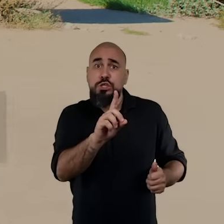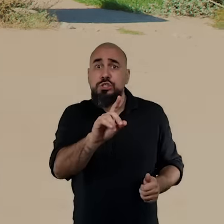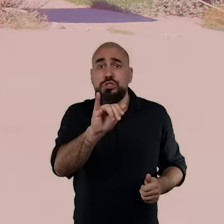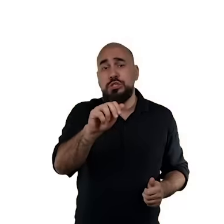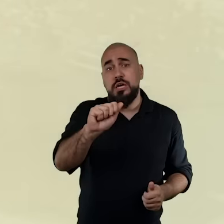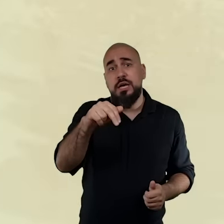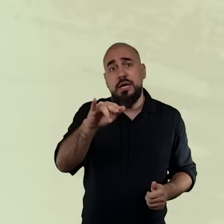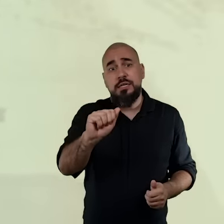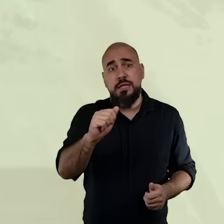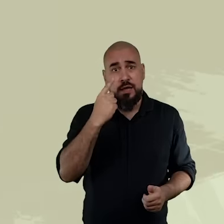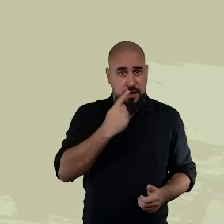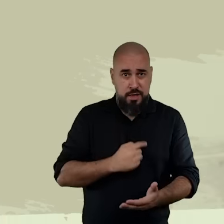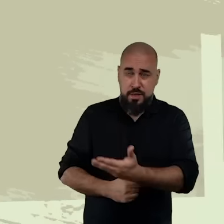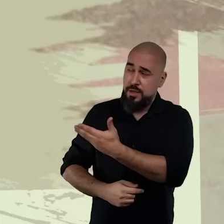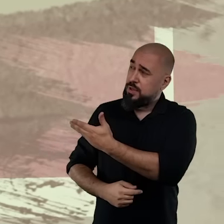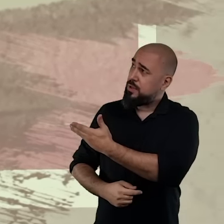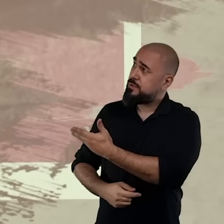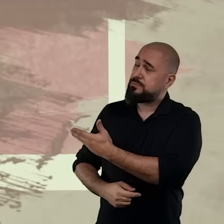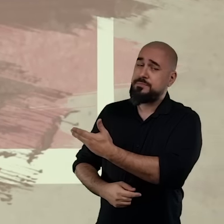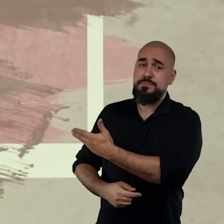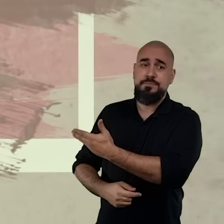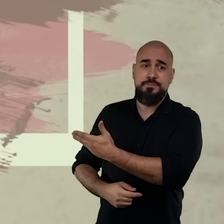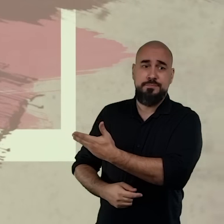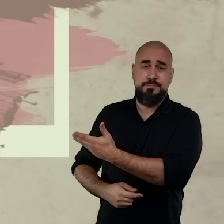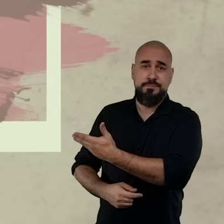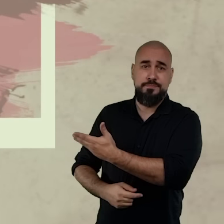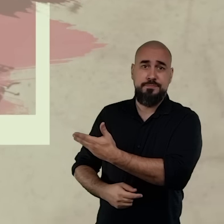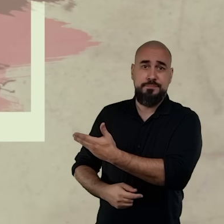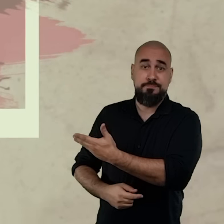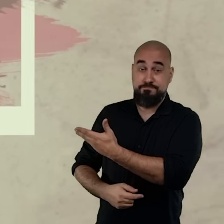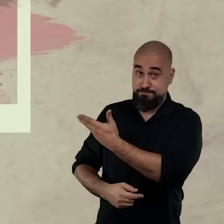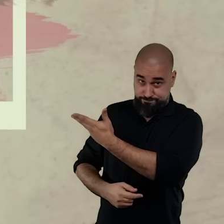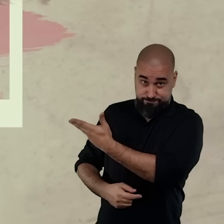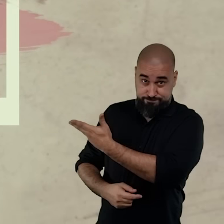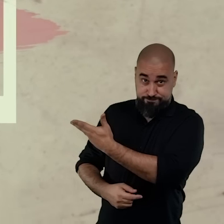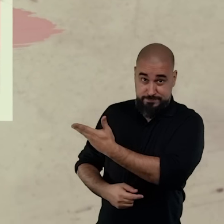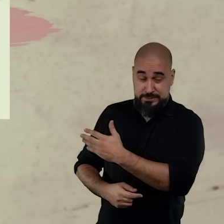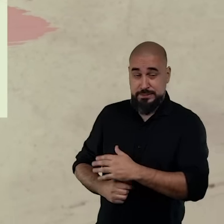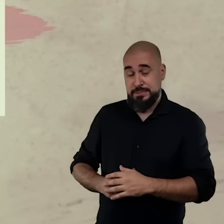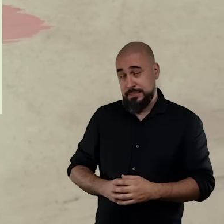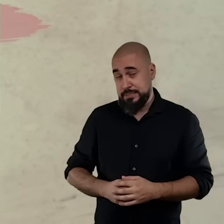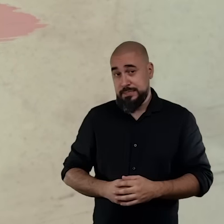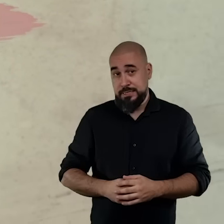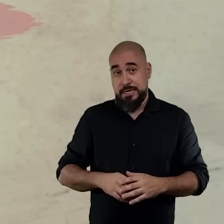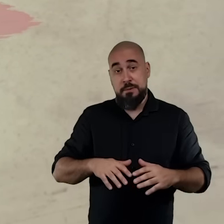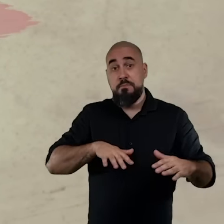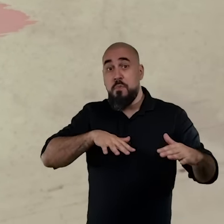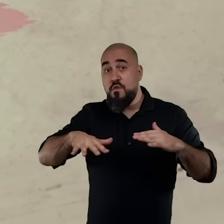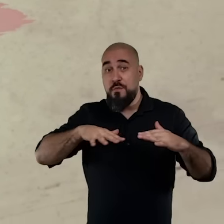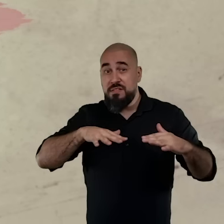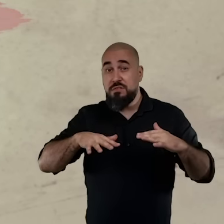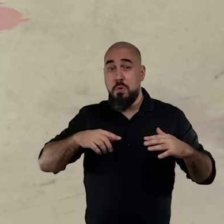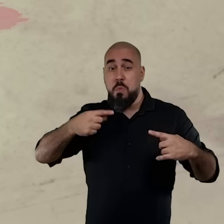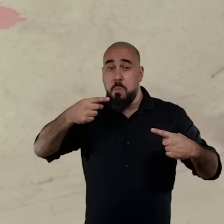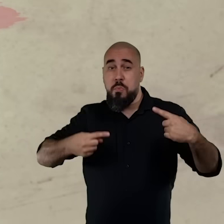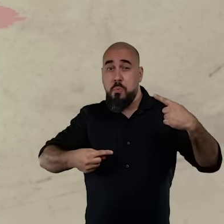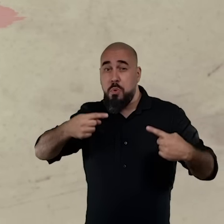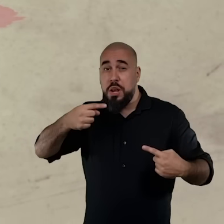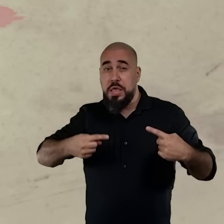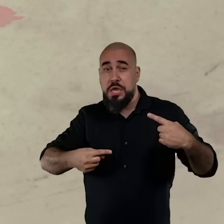Diana, ou Artemis, que era a divindade padroeira dessa cidade. Então você está vendo aí toda essa movimentação política